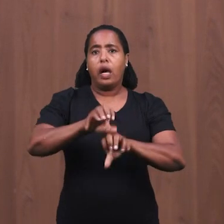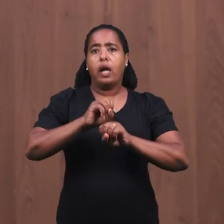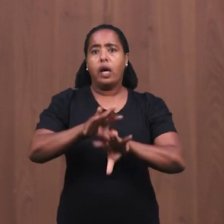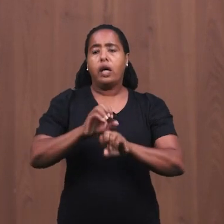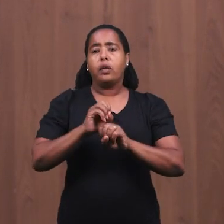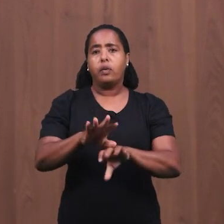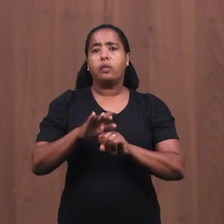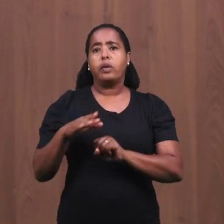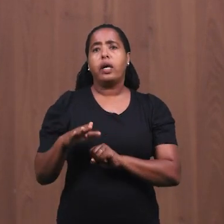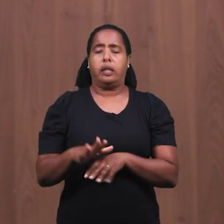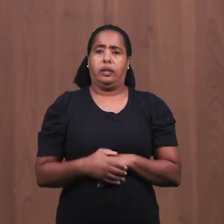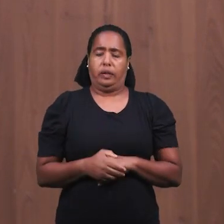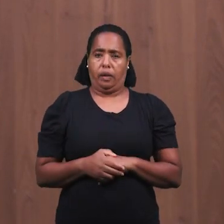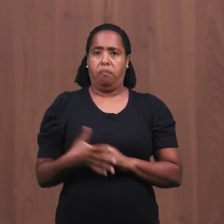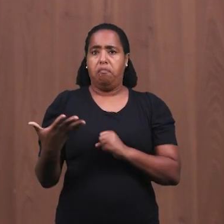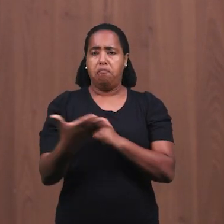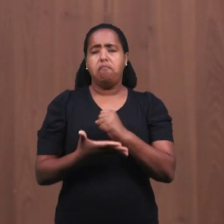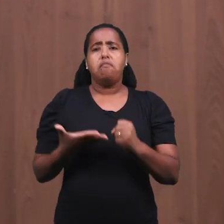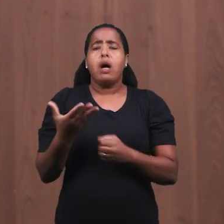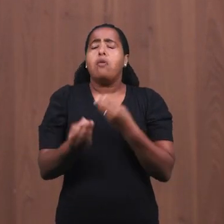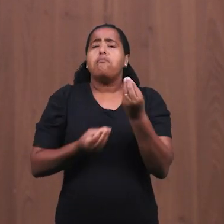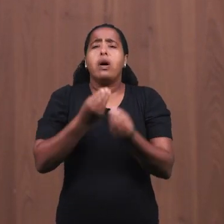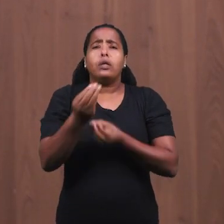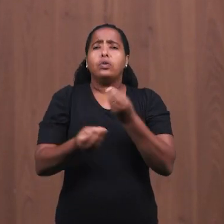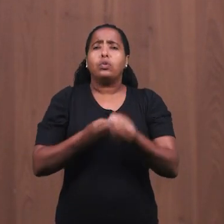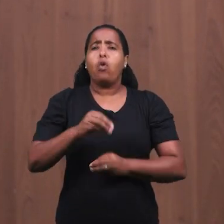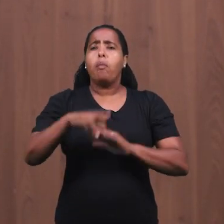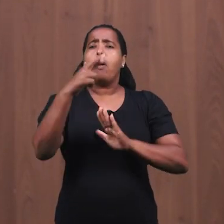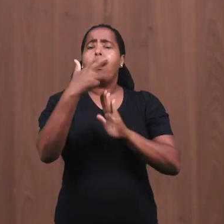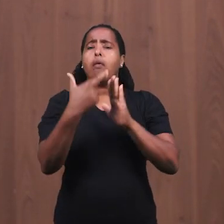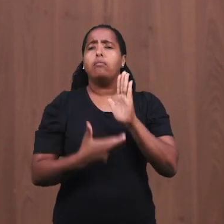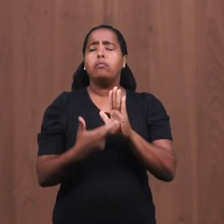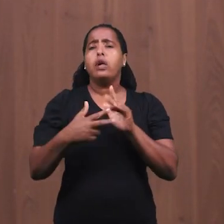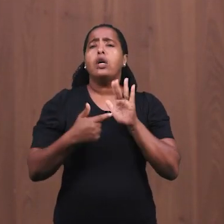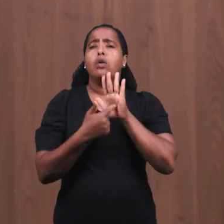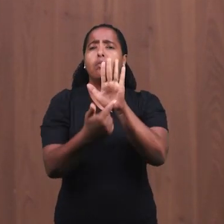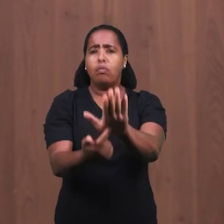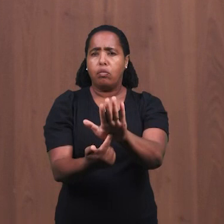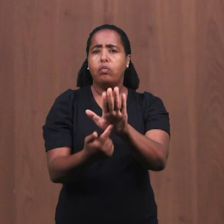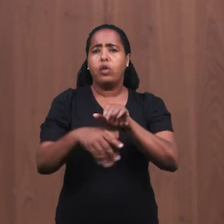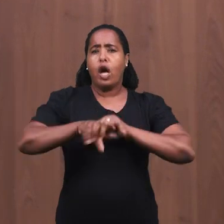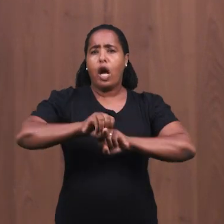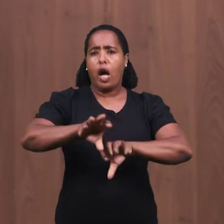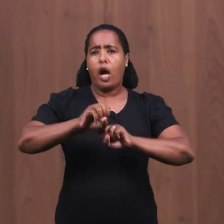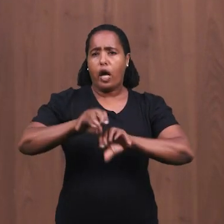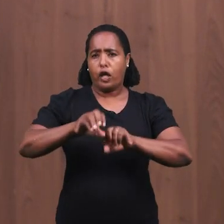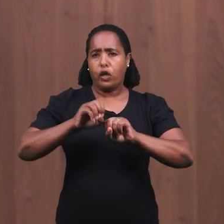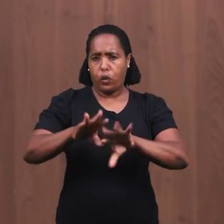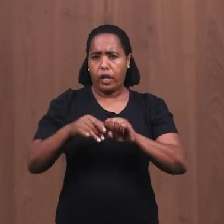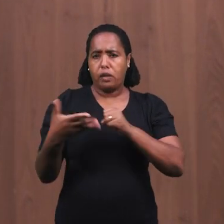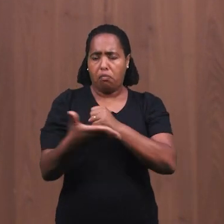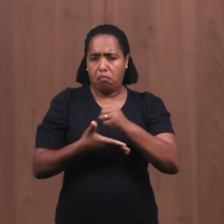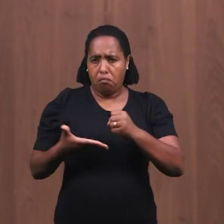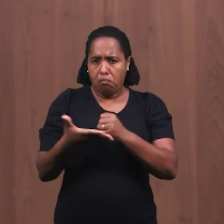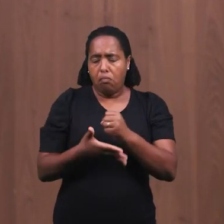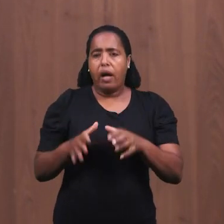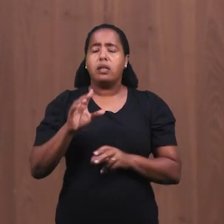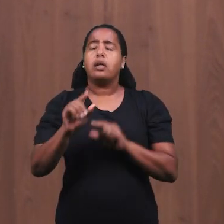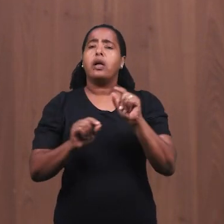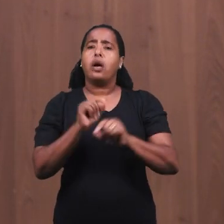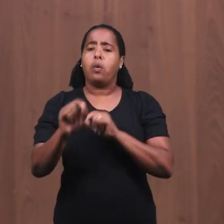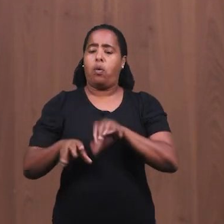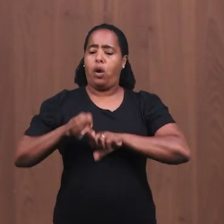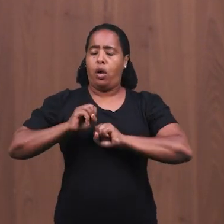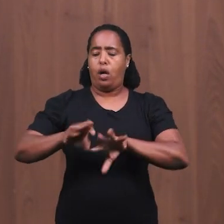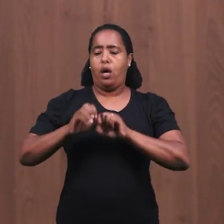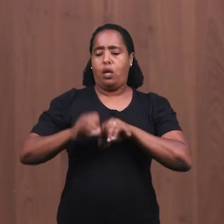Mas quais são os segmentos que compreendem a educação básica? Educação básica é compreendida pela